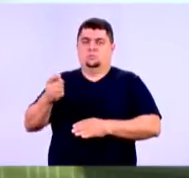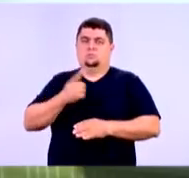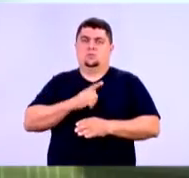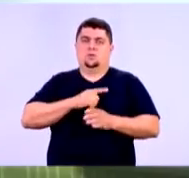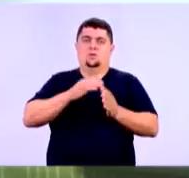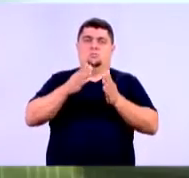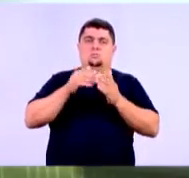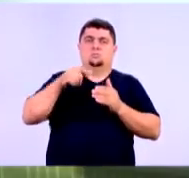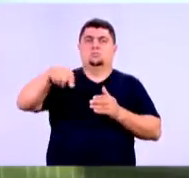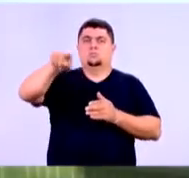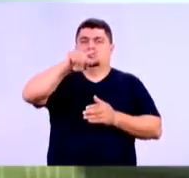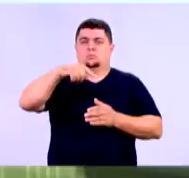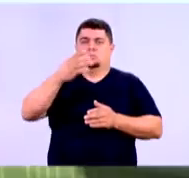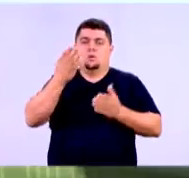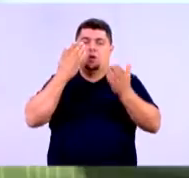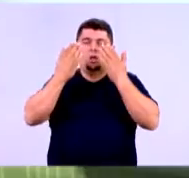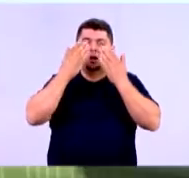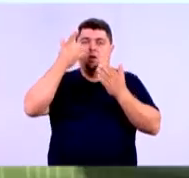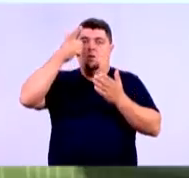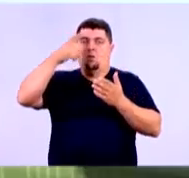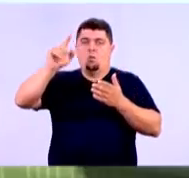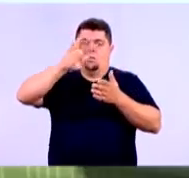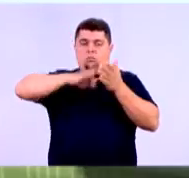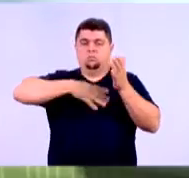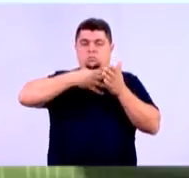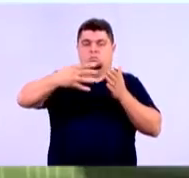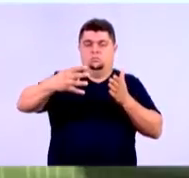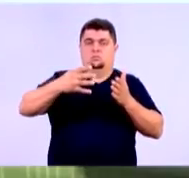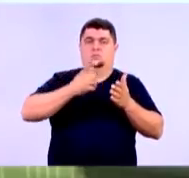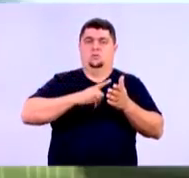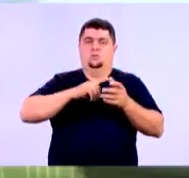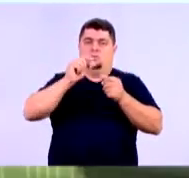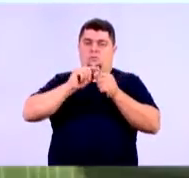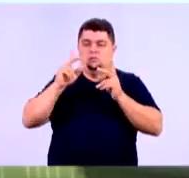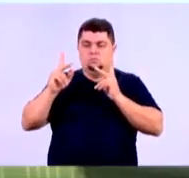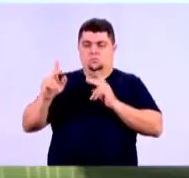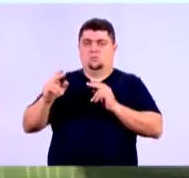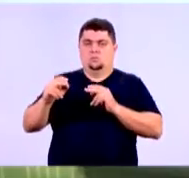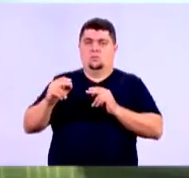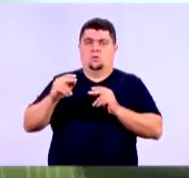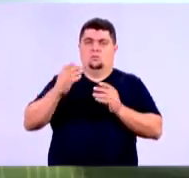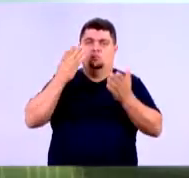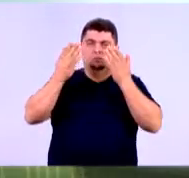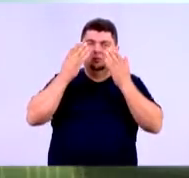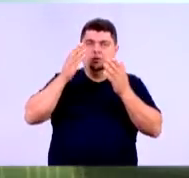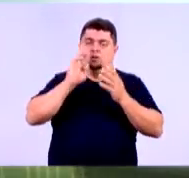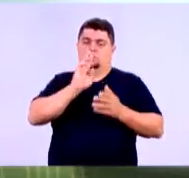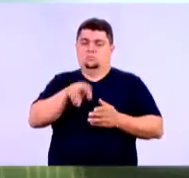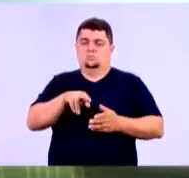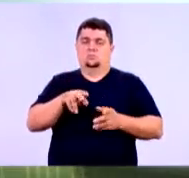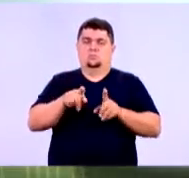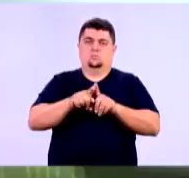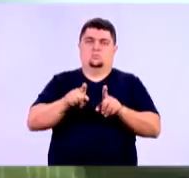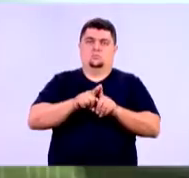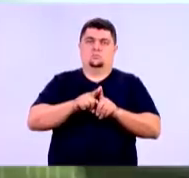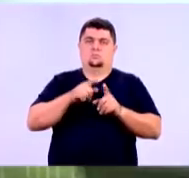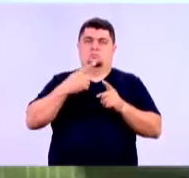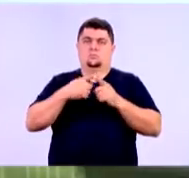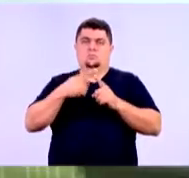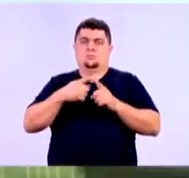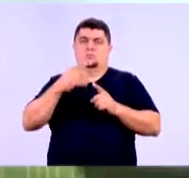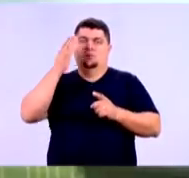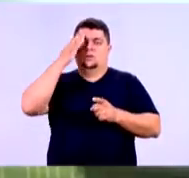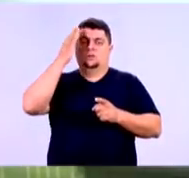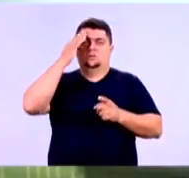para vocês analisarem um outro balanço, trazerem esses dados e fazerem uma análise do resultado, para que como que é